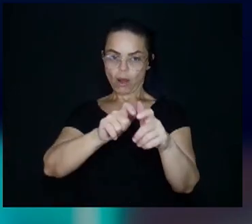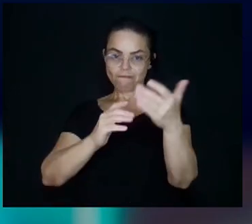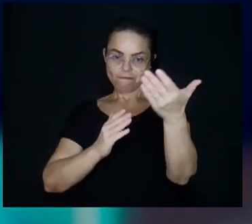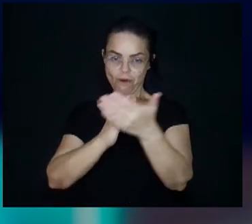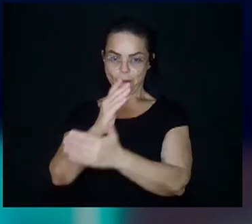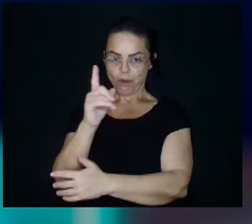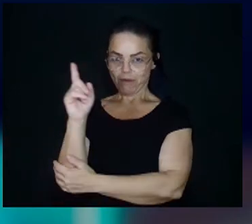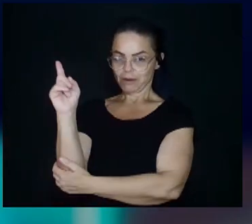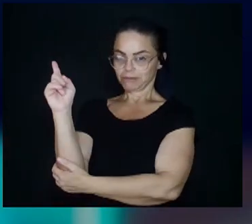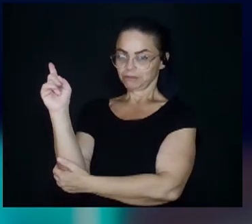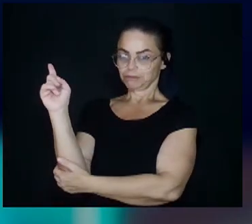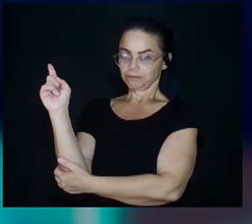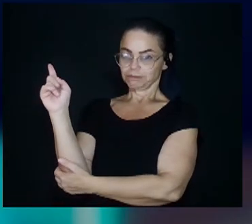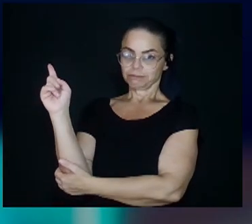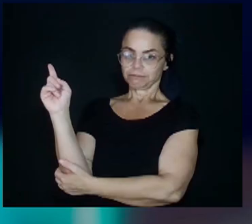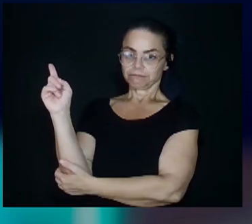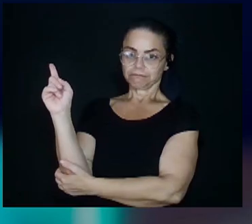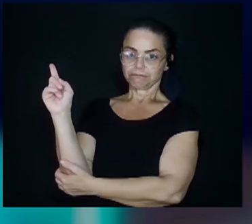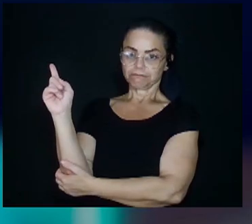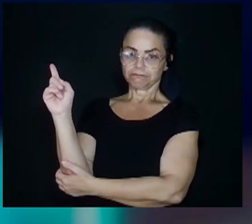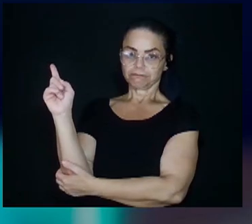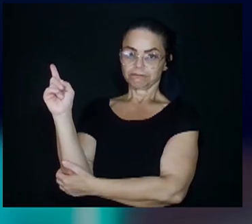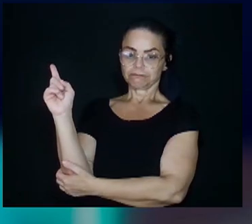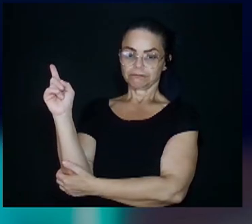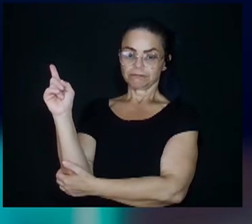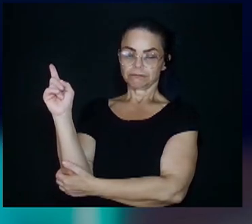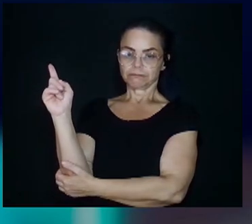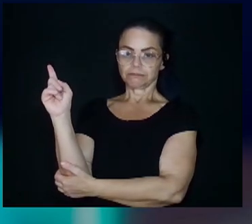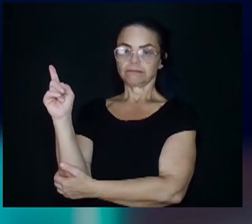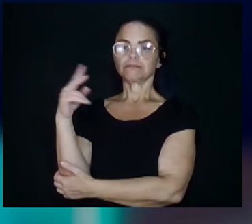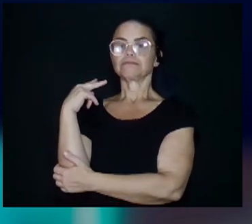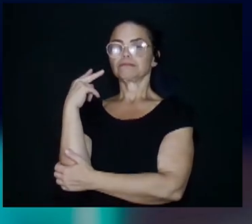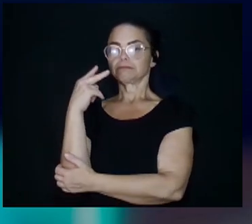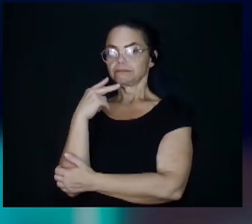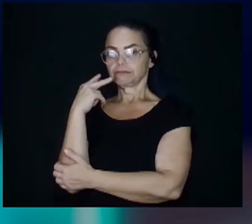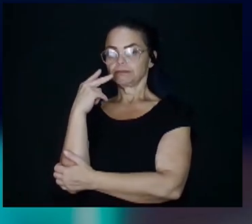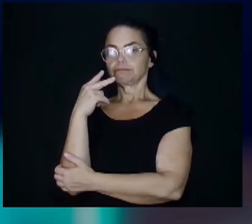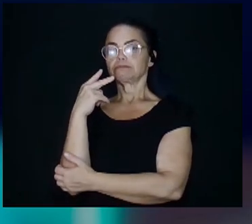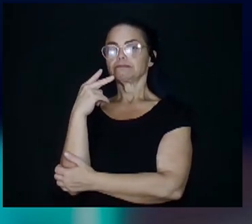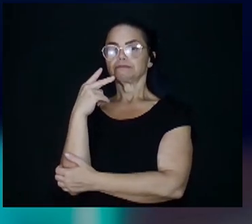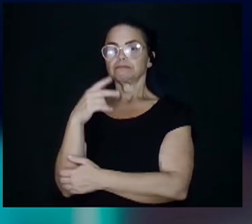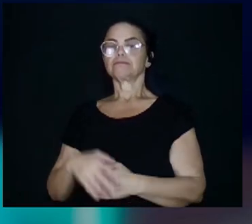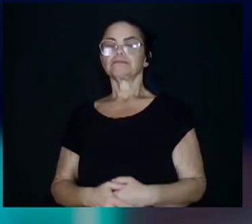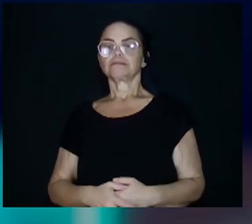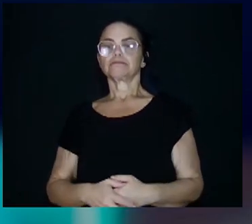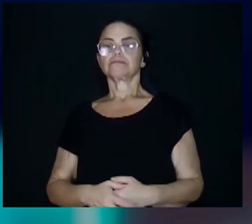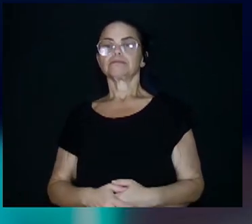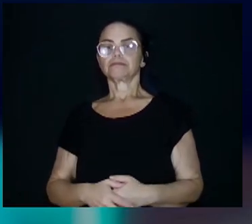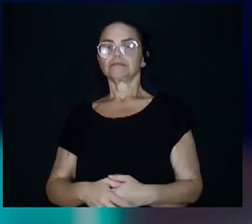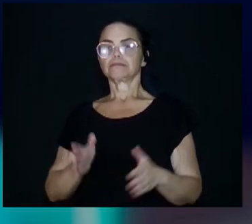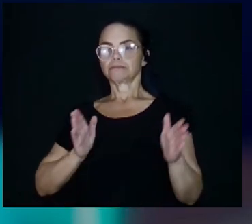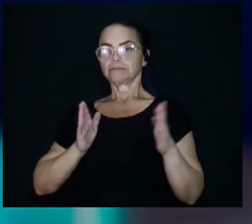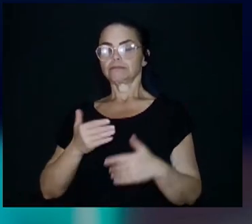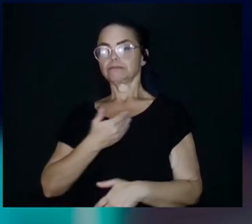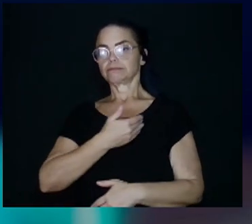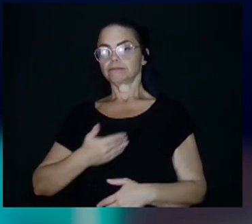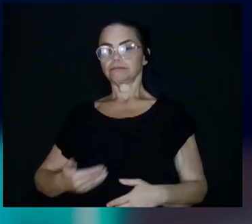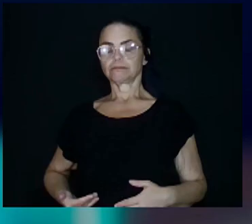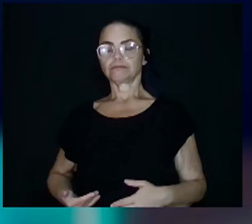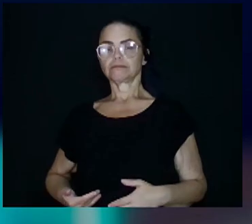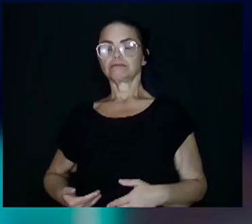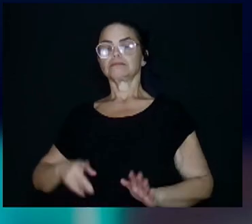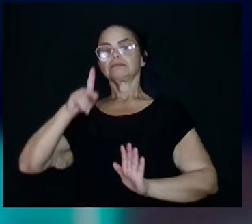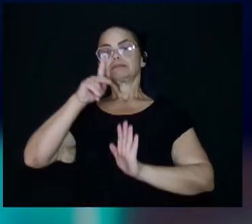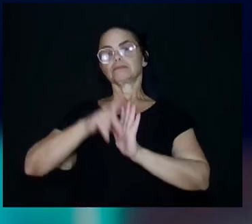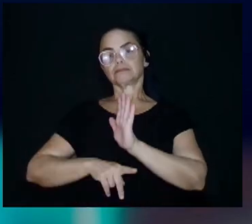Devido a uma relação próxima com um vereador de lá, ele emprestou o mandato dele para ser o projeto piloto desse nosso projeto de lei.